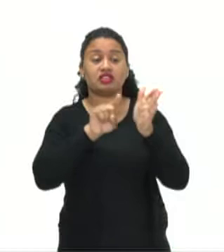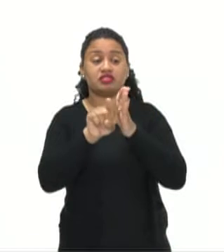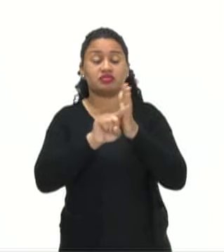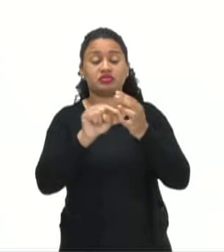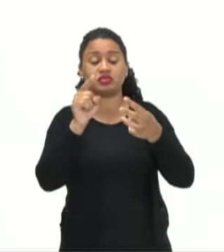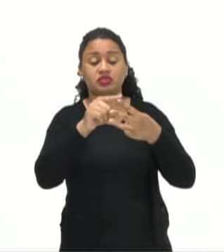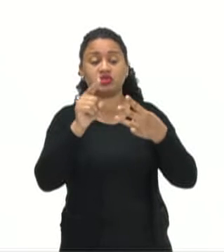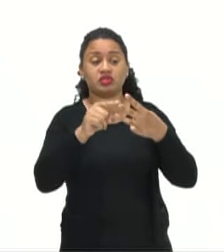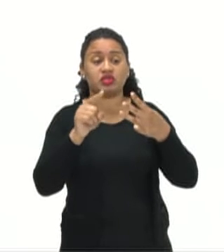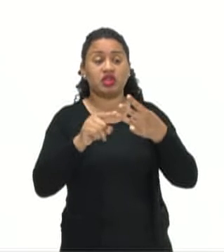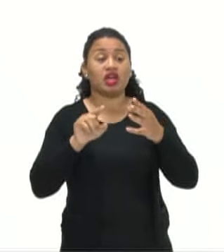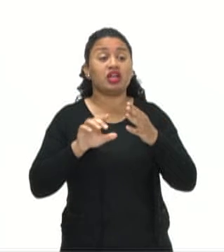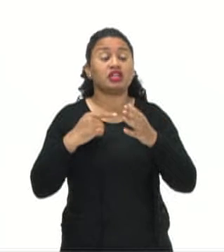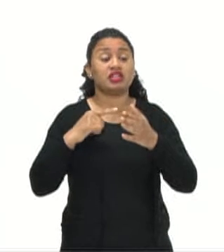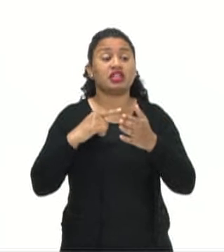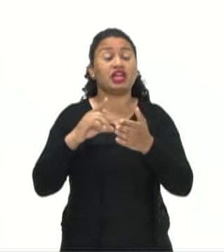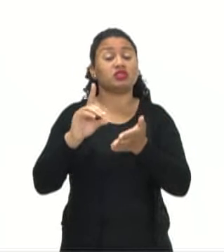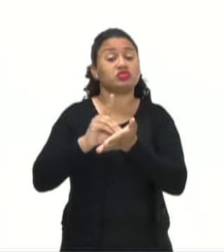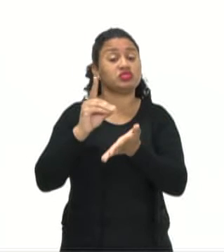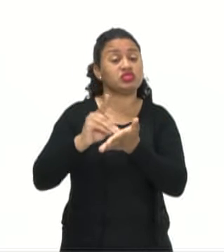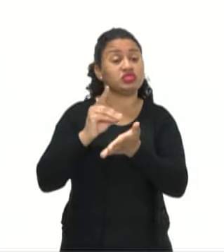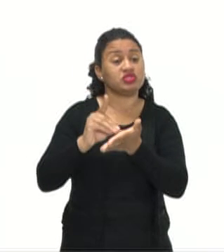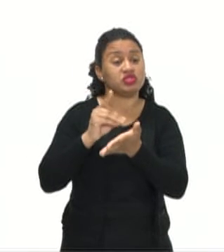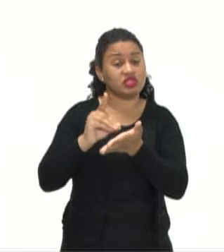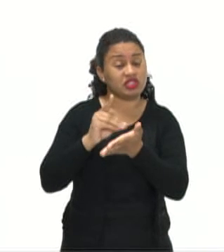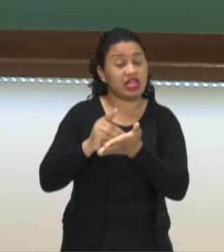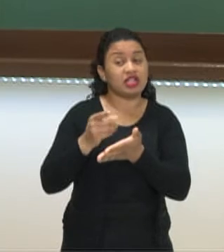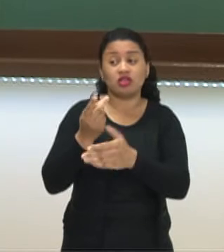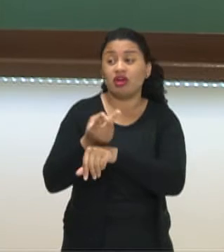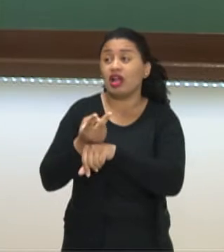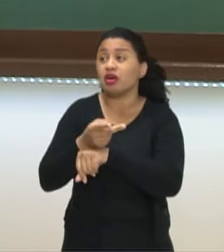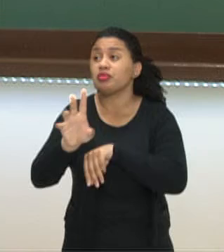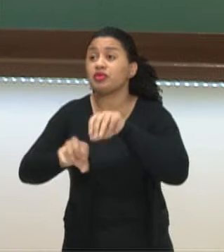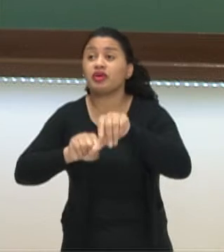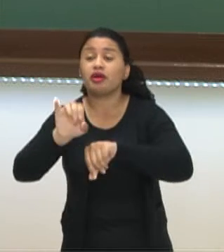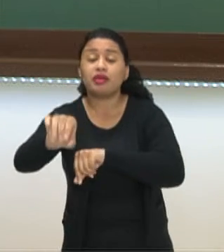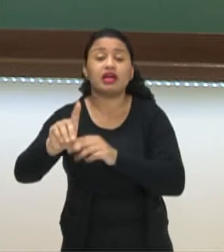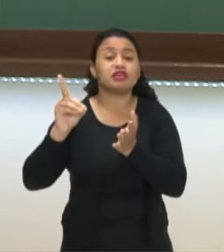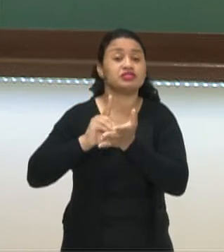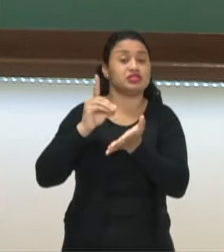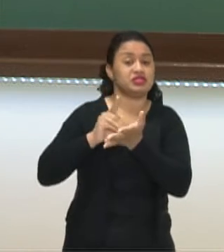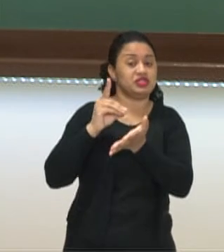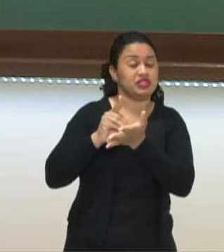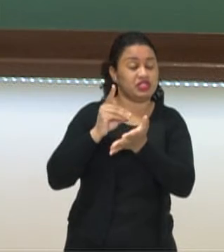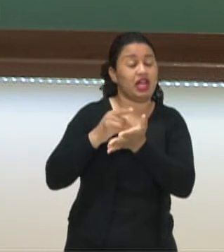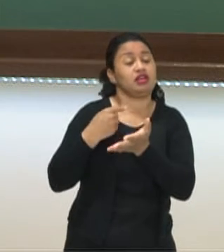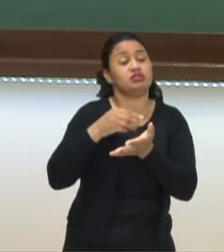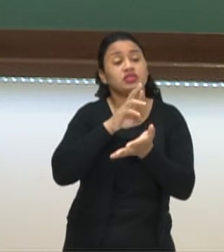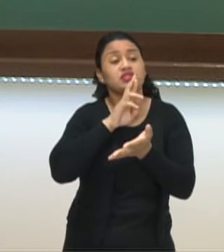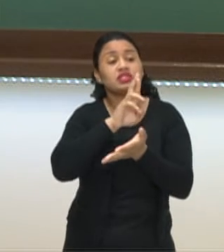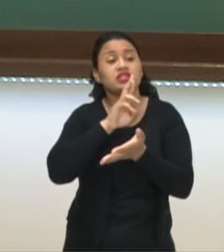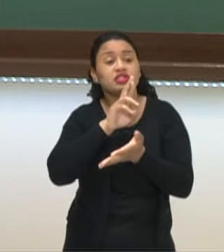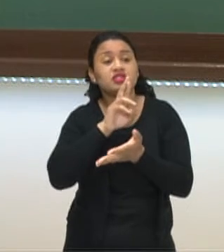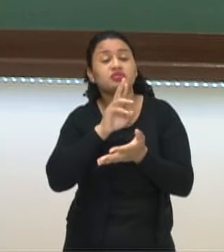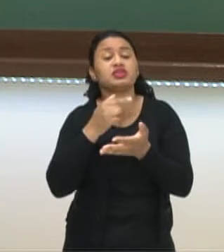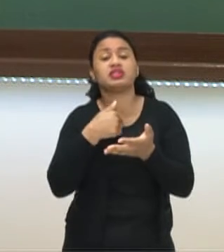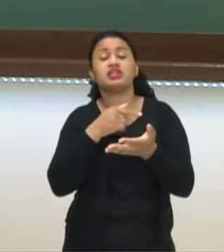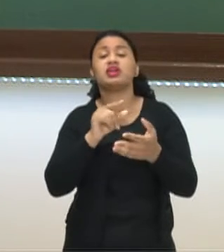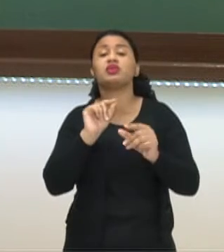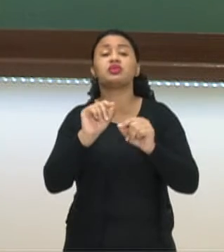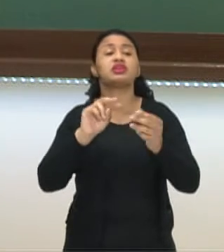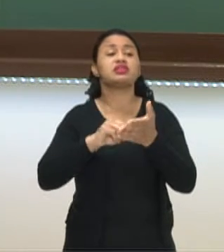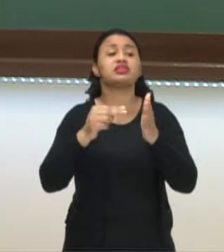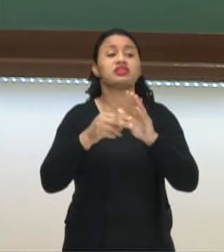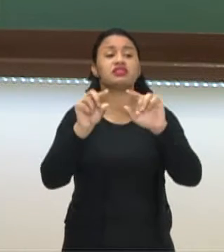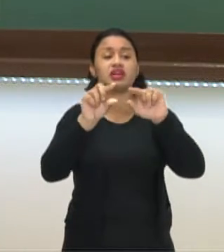e com a ajuda de um dicionário, então corre lá pegar o dicionário se ele não está aí do seu lado. Vamos escrever o